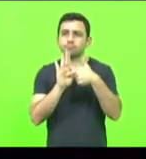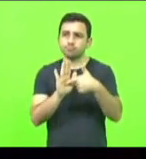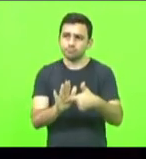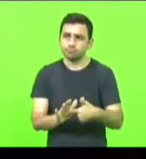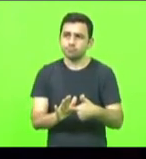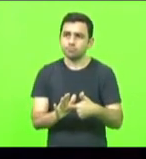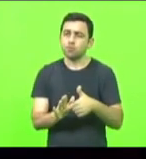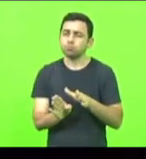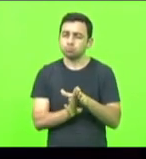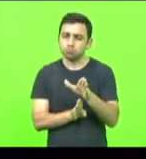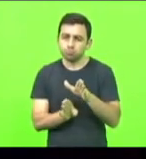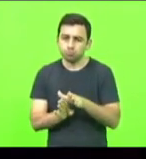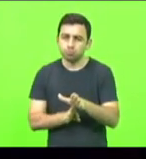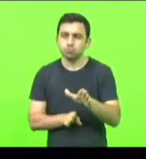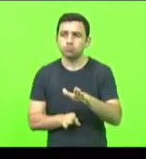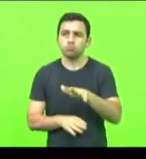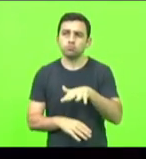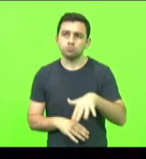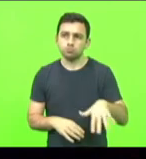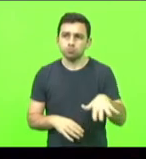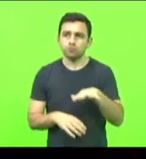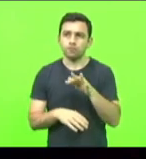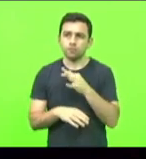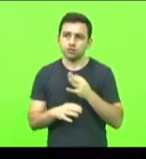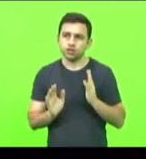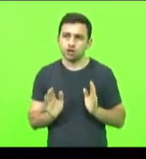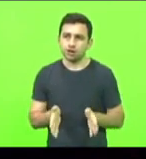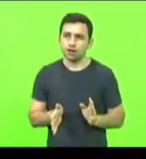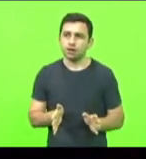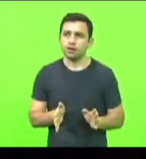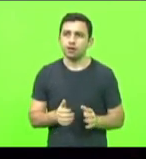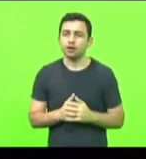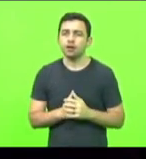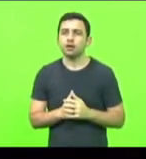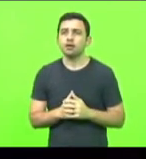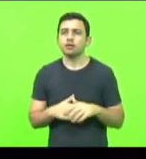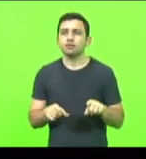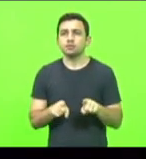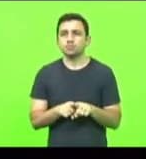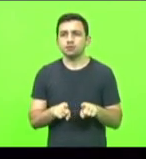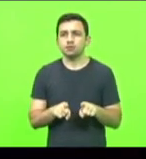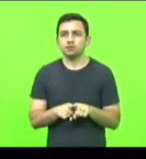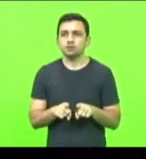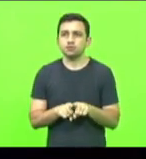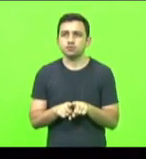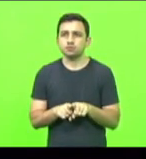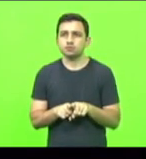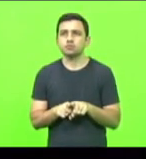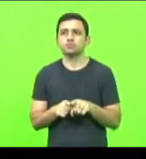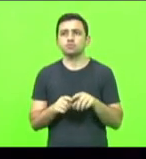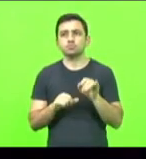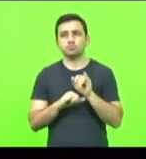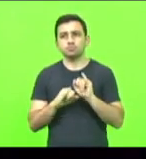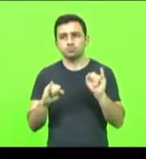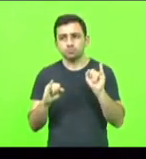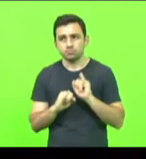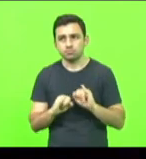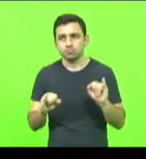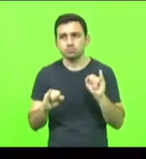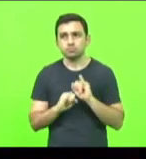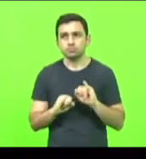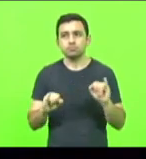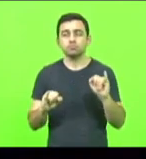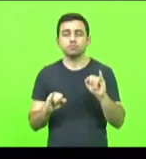que foram formalizadas, também se possa dar vazão às manifestações, até mesmo